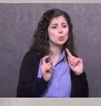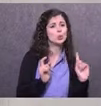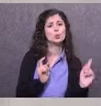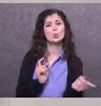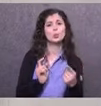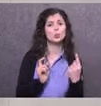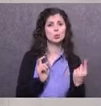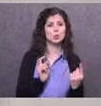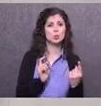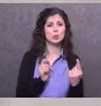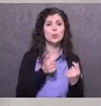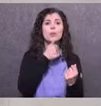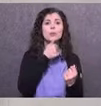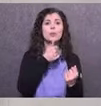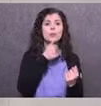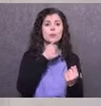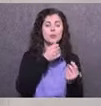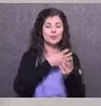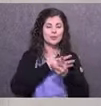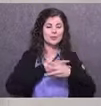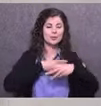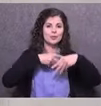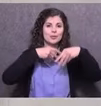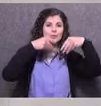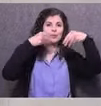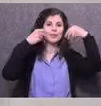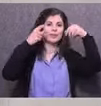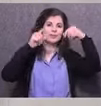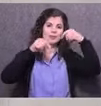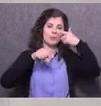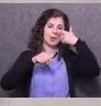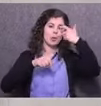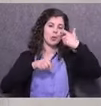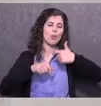e no corpo.